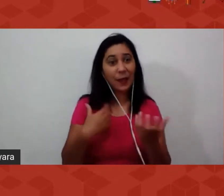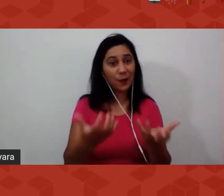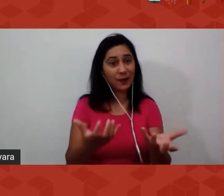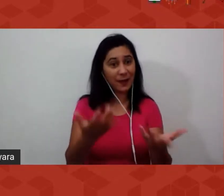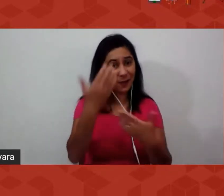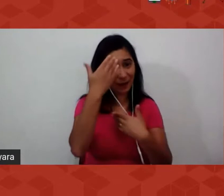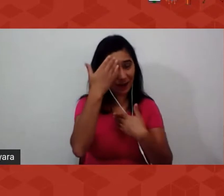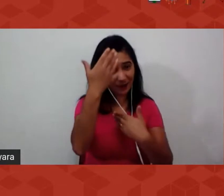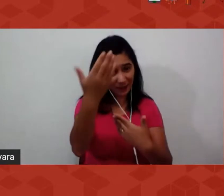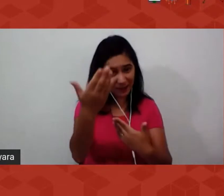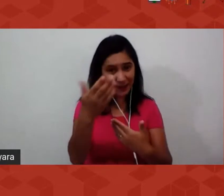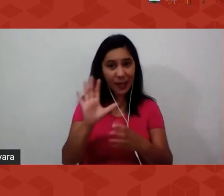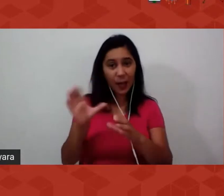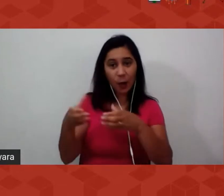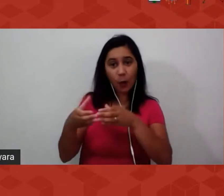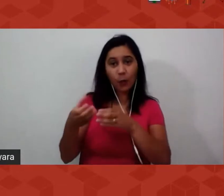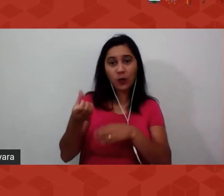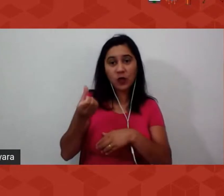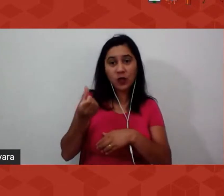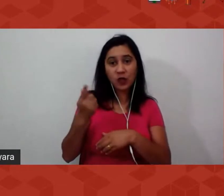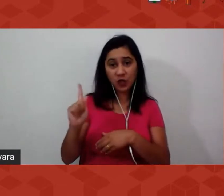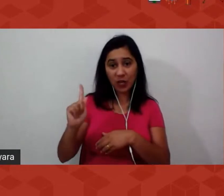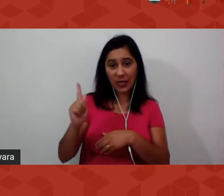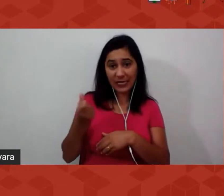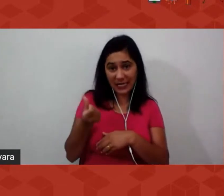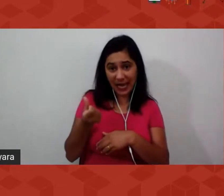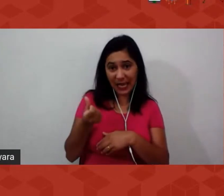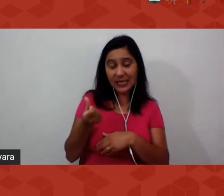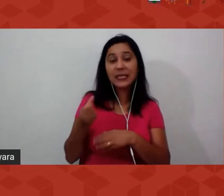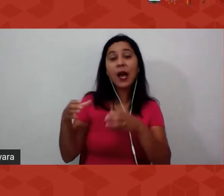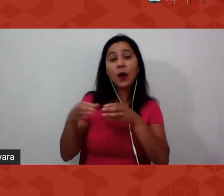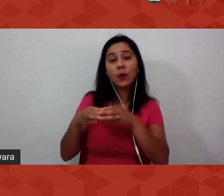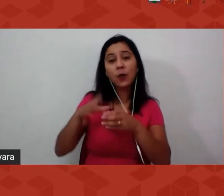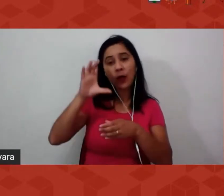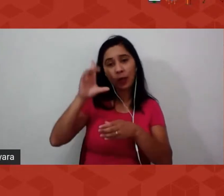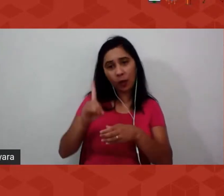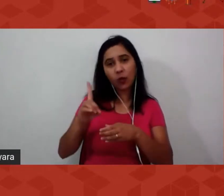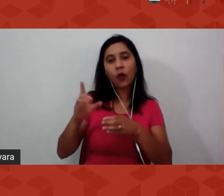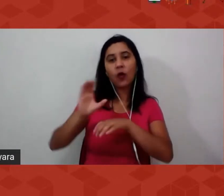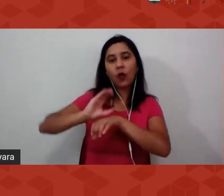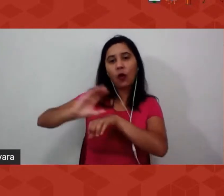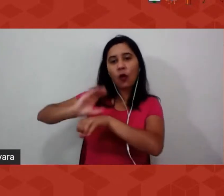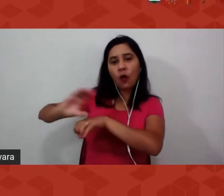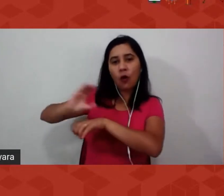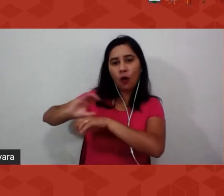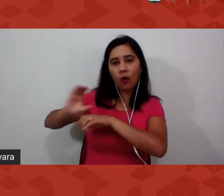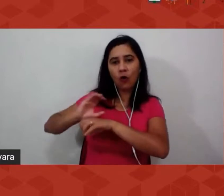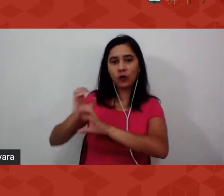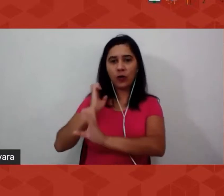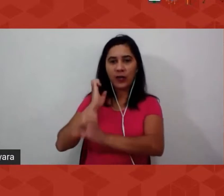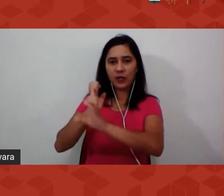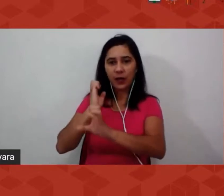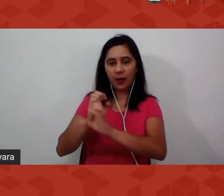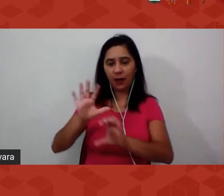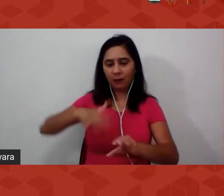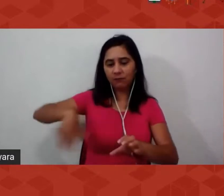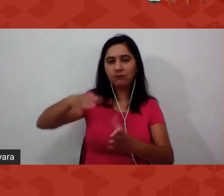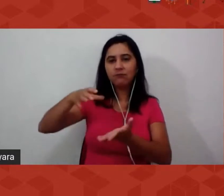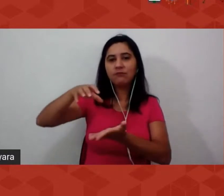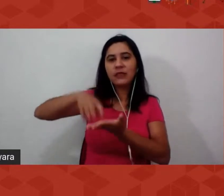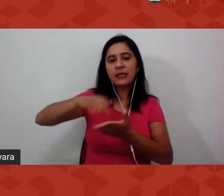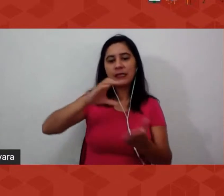agradecer ao G6, Grupo de Coordenadores dos Cursos de Engenharia do CCT aqui da UFSCar,